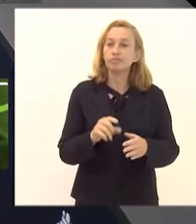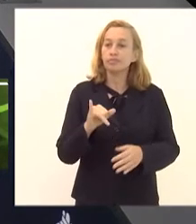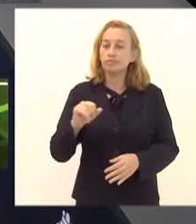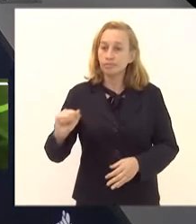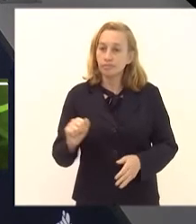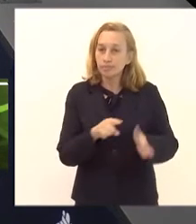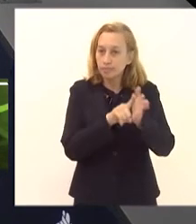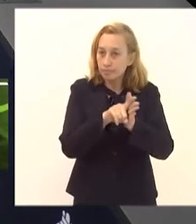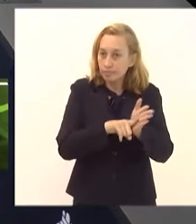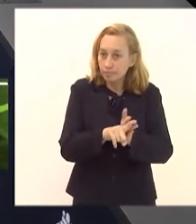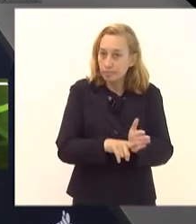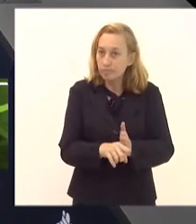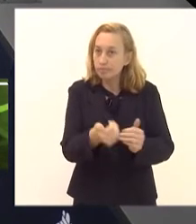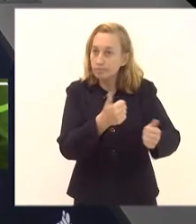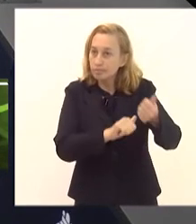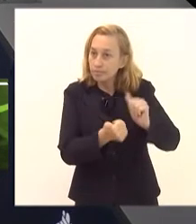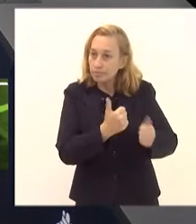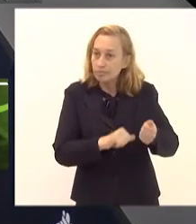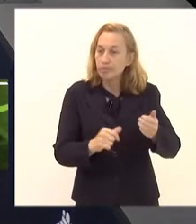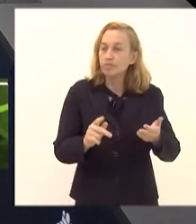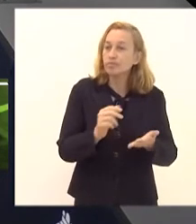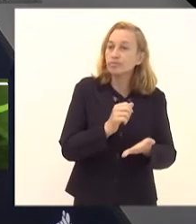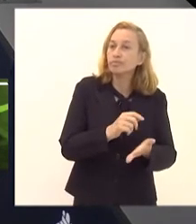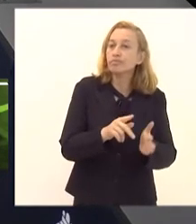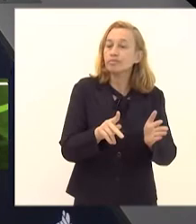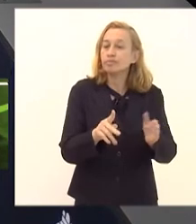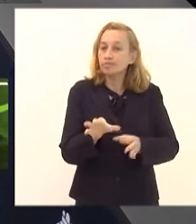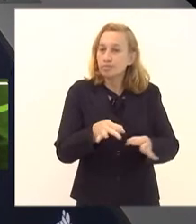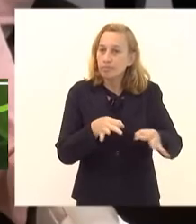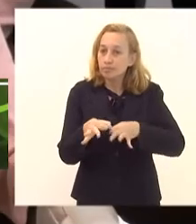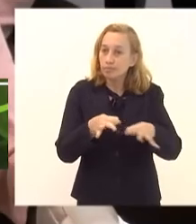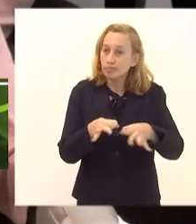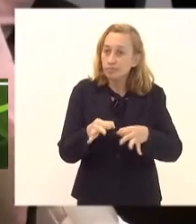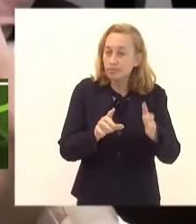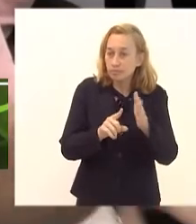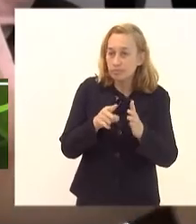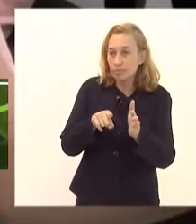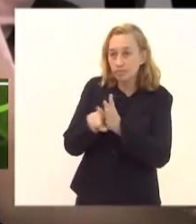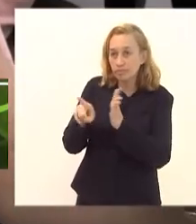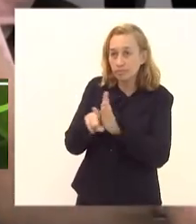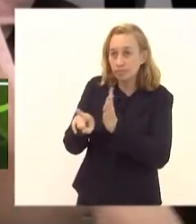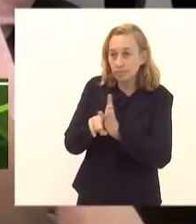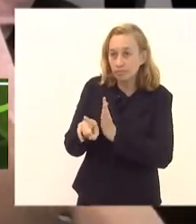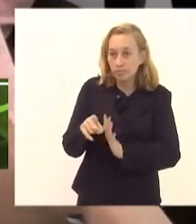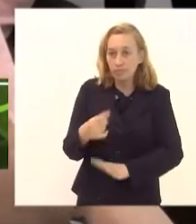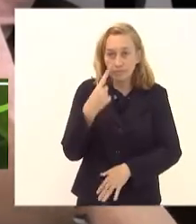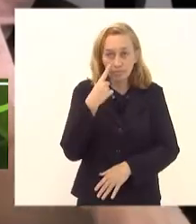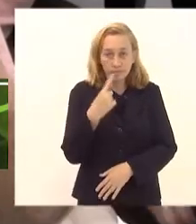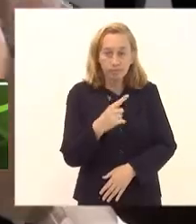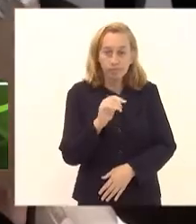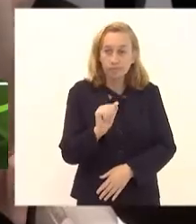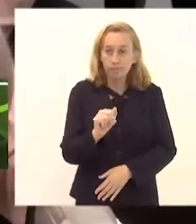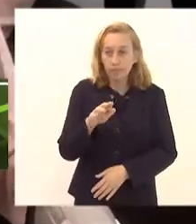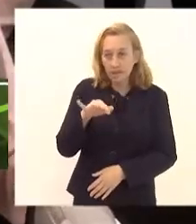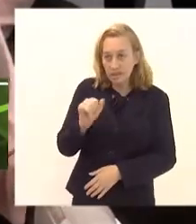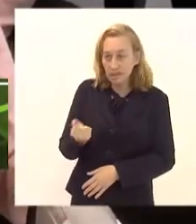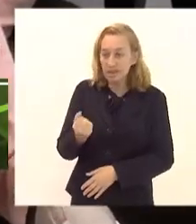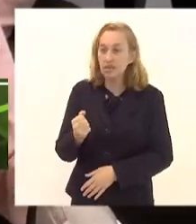a gente fez várias considerações, fizemos vários questionamentos. Ele foi considerado a bacia para a